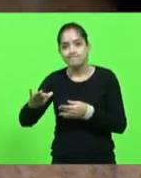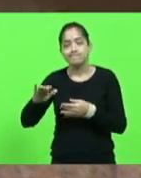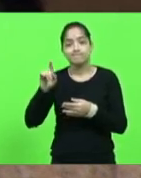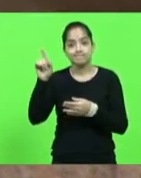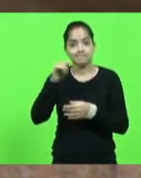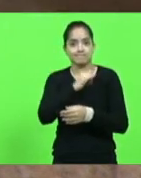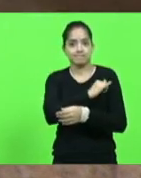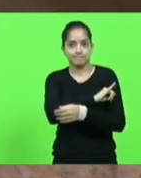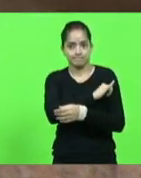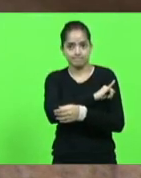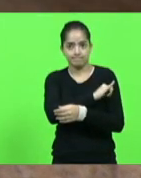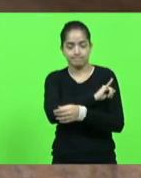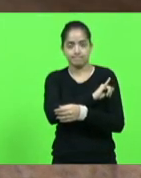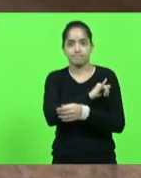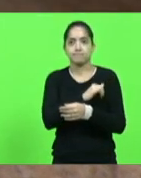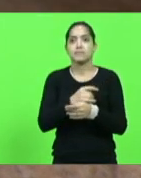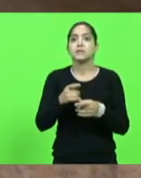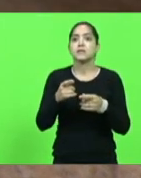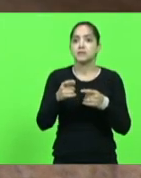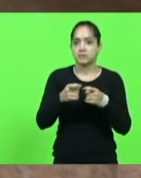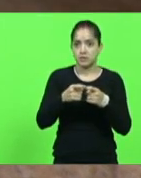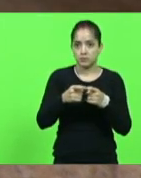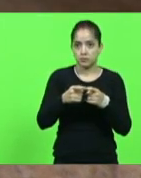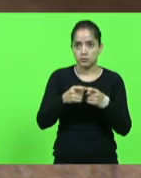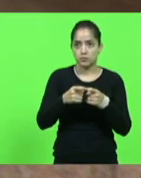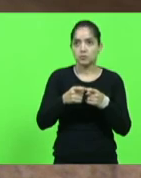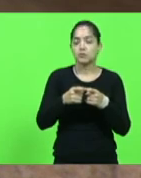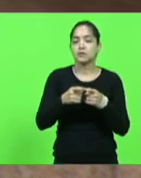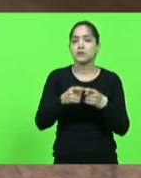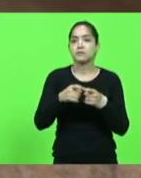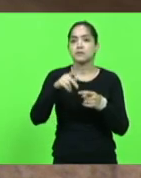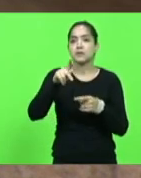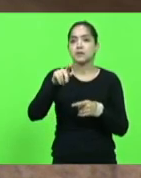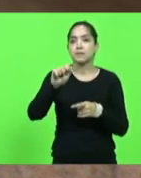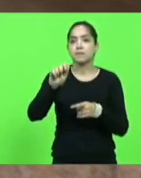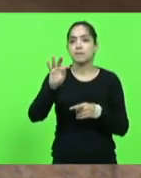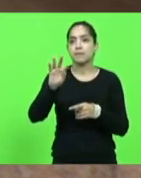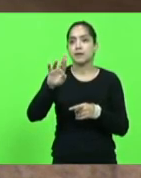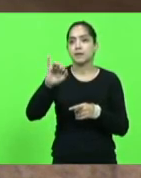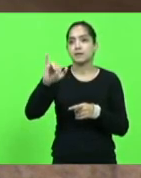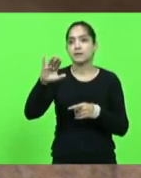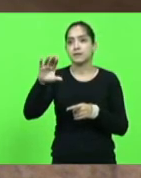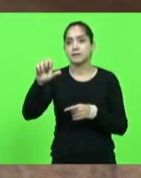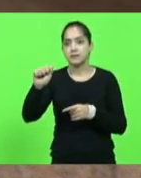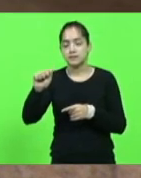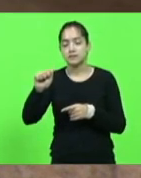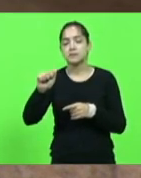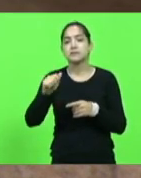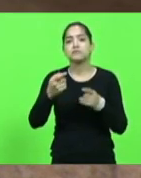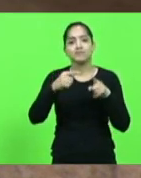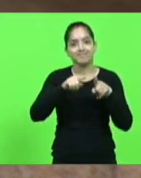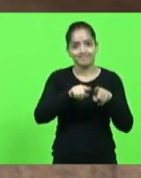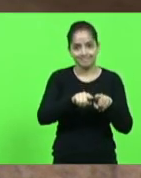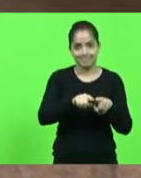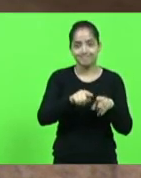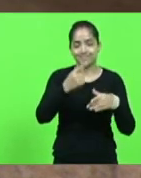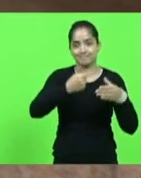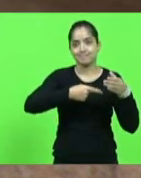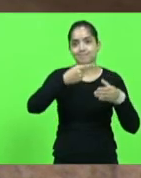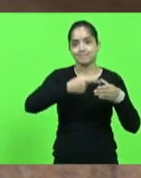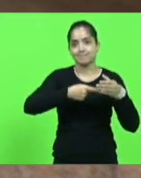Teremos também a doutora Patrícia Zimmermann, que já é uma parceira da nossa comissão, parceira dessa casa também,